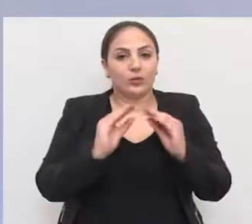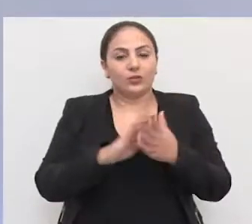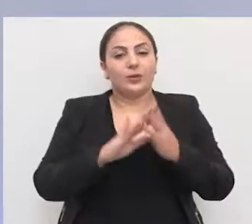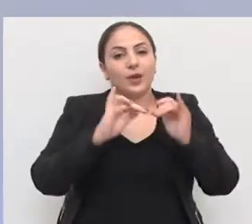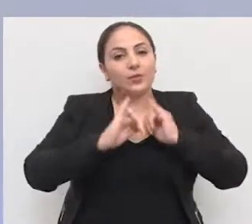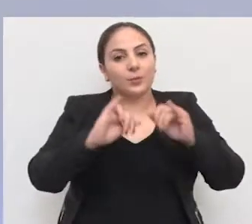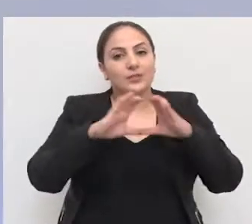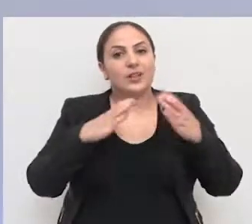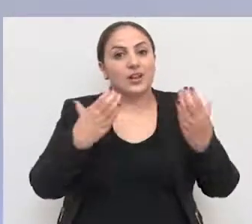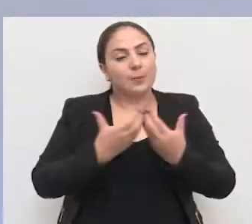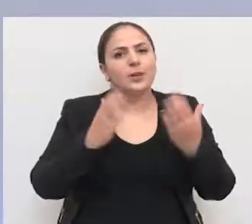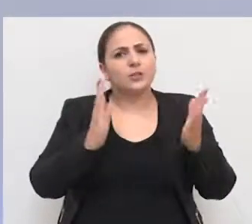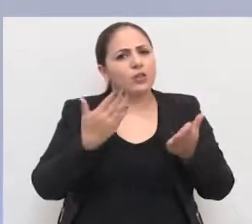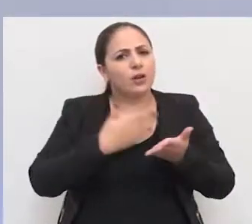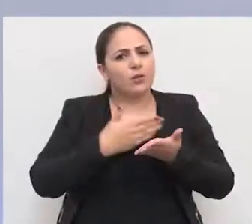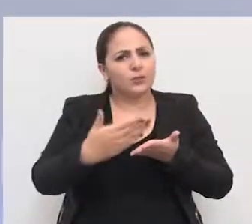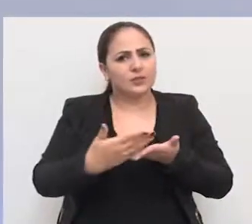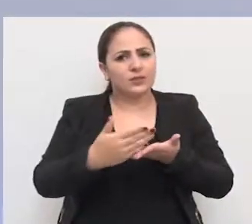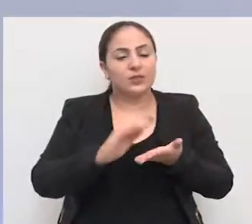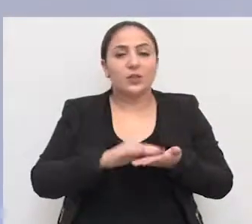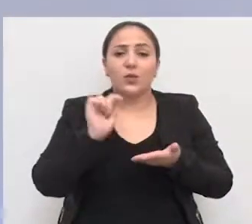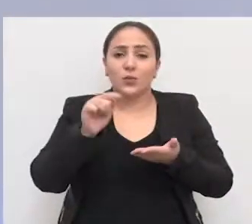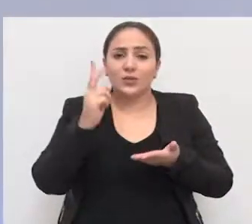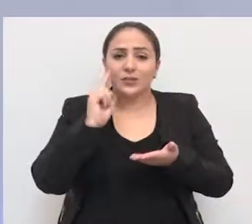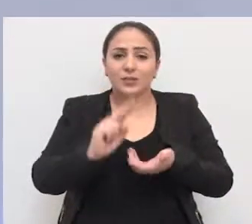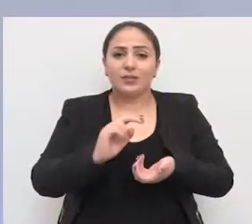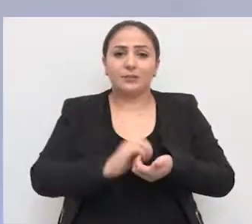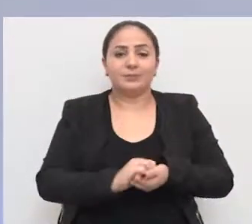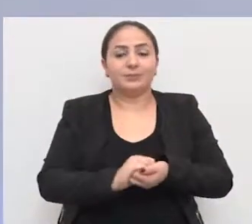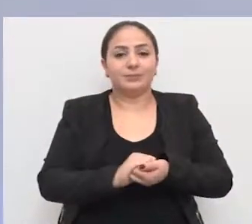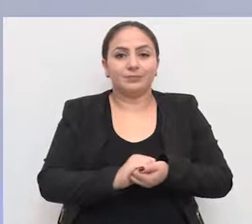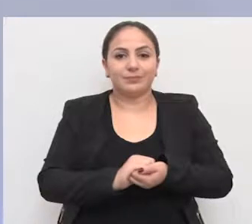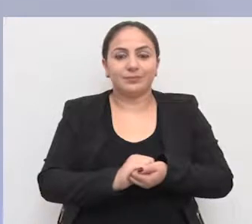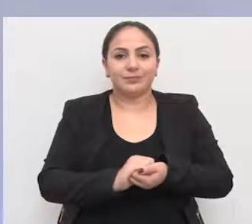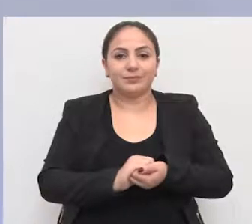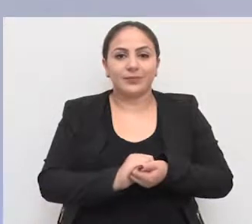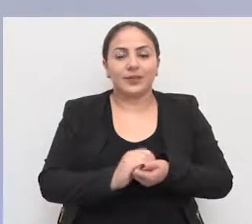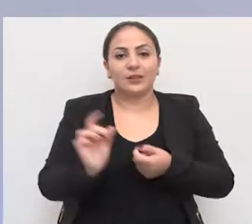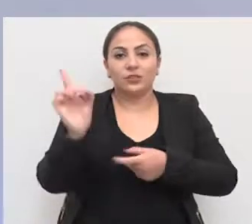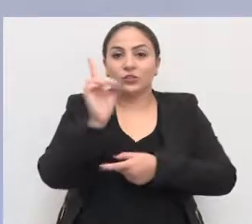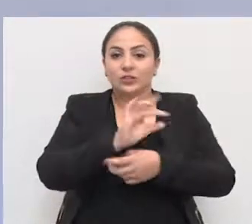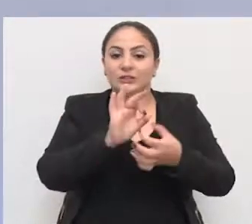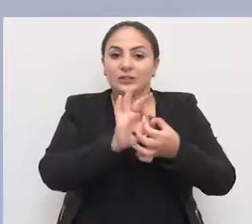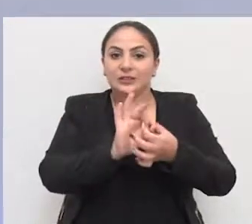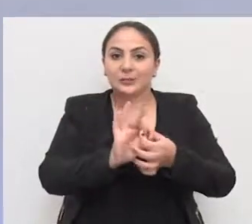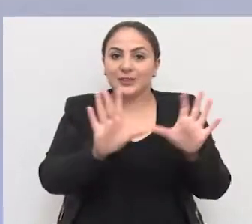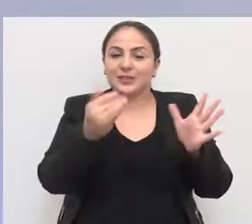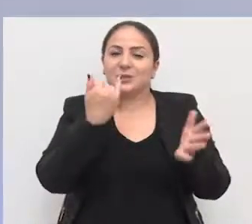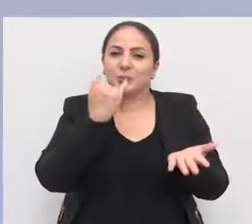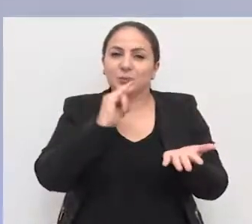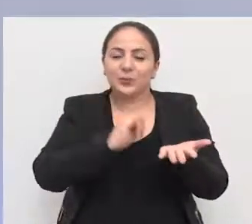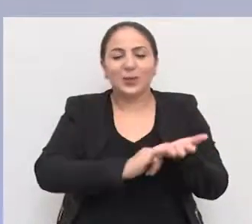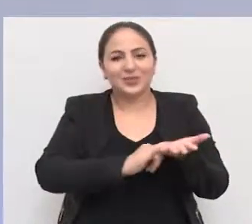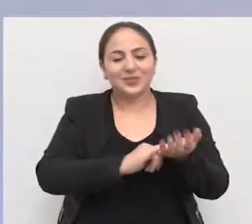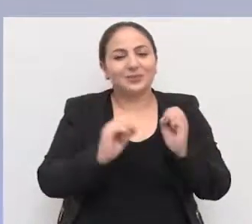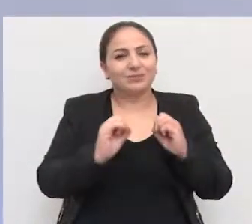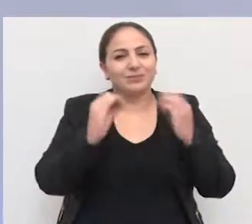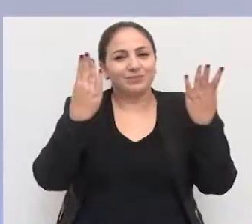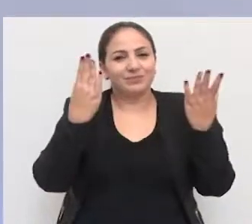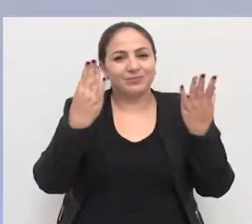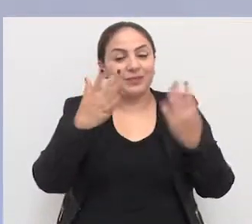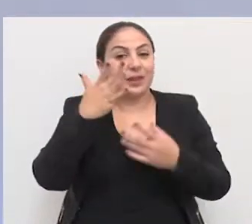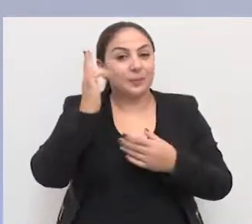Boa noite. O Jornal da Câmara já está começando e você vai ver. Dia da Liberdade de Impostos